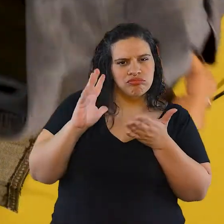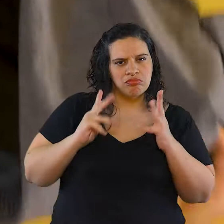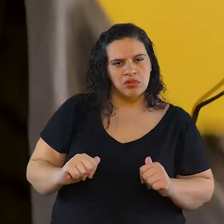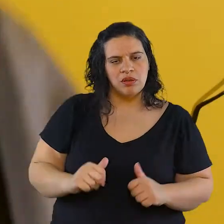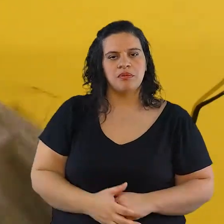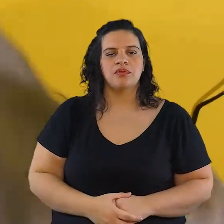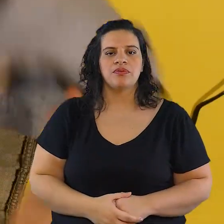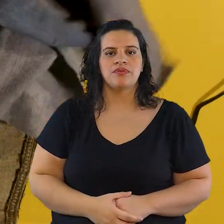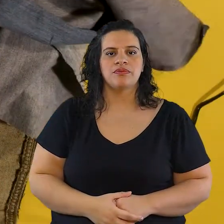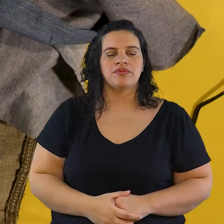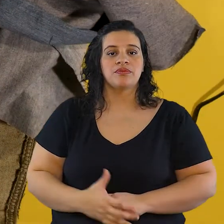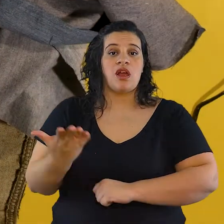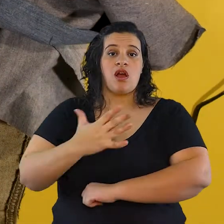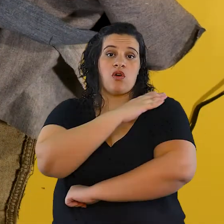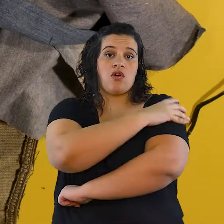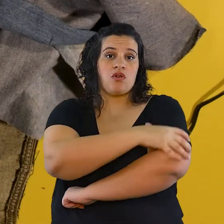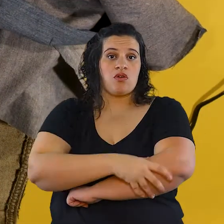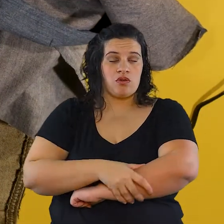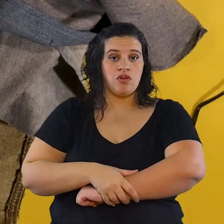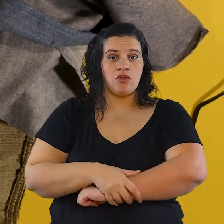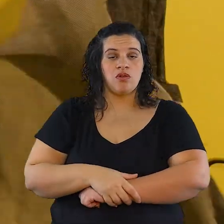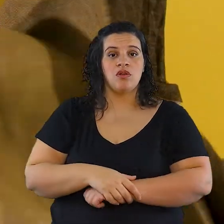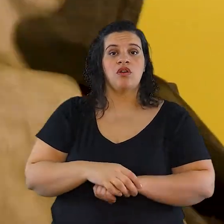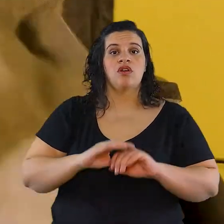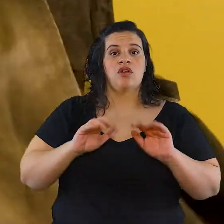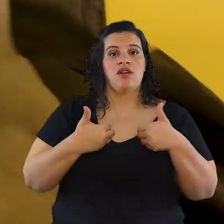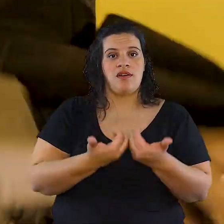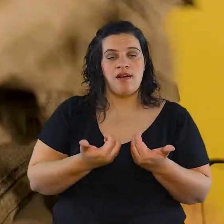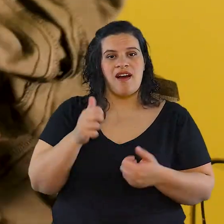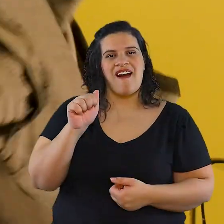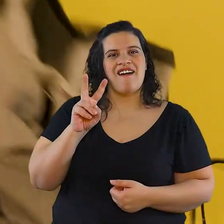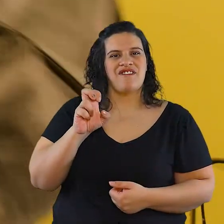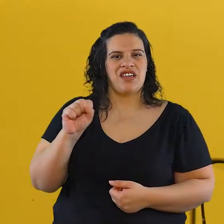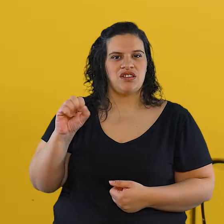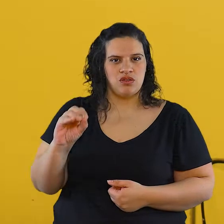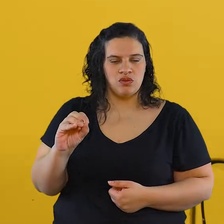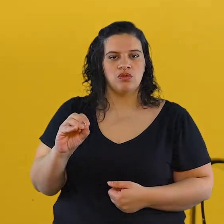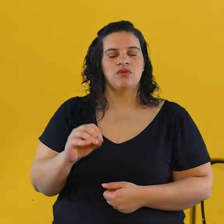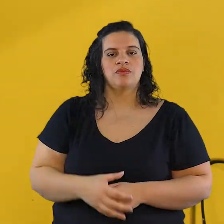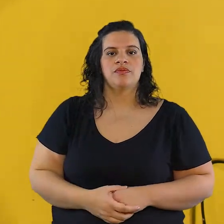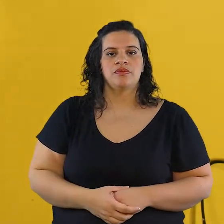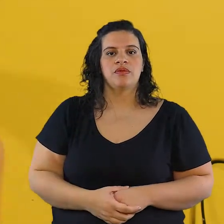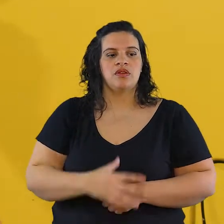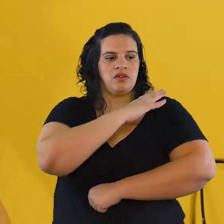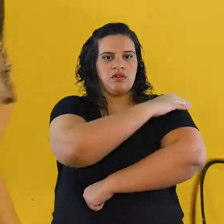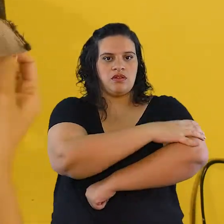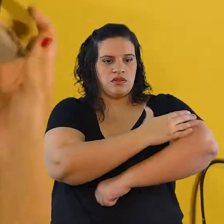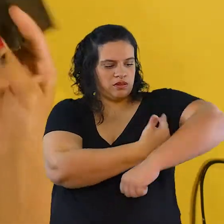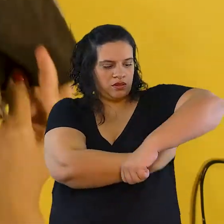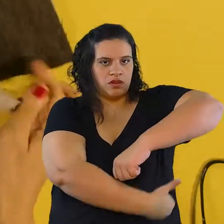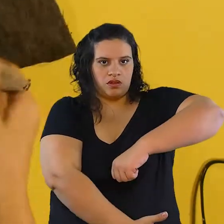tanto. Agora a parte das mangas. Eu vou deixar a peça do avesso, a manga e a